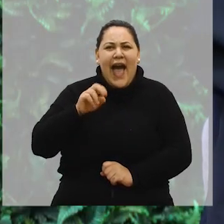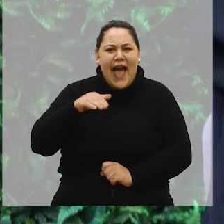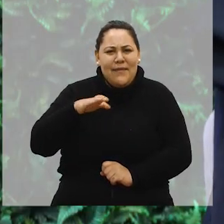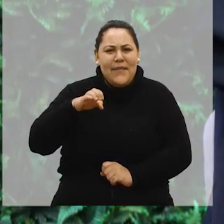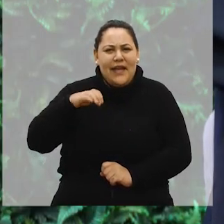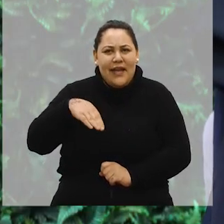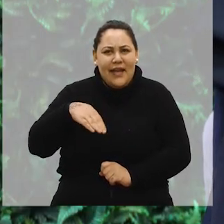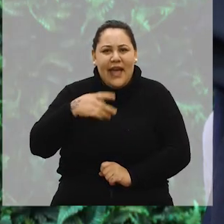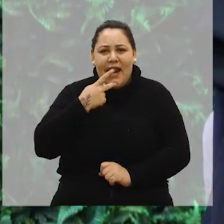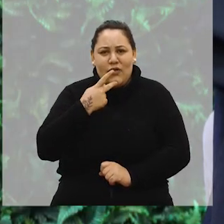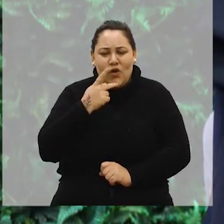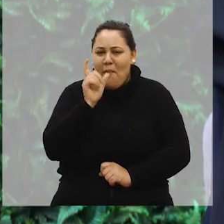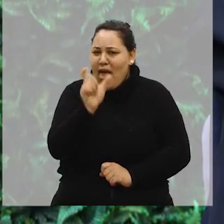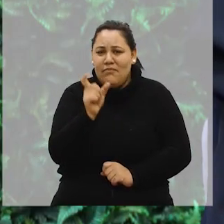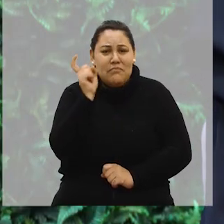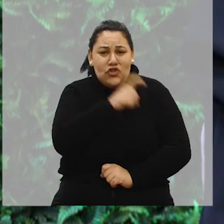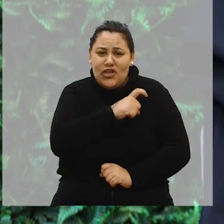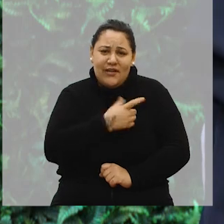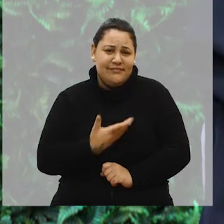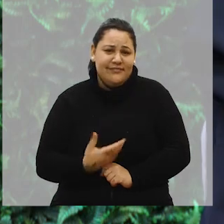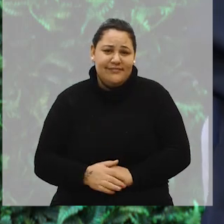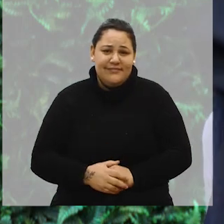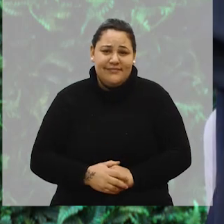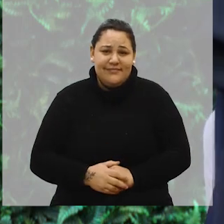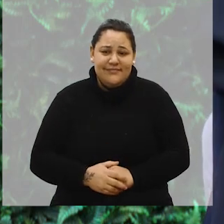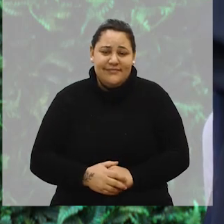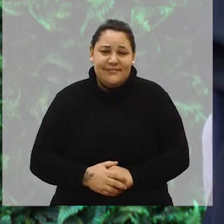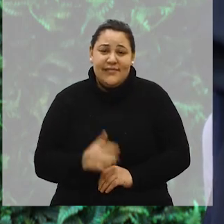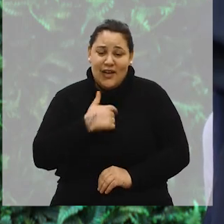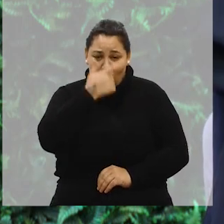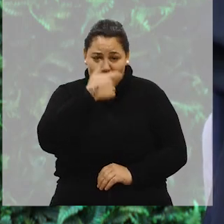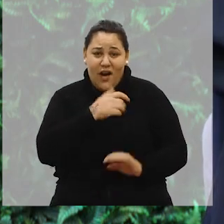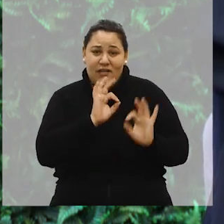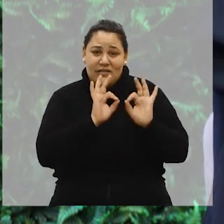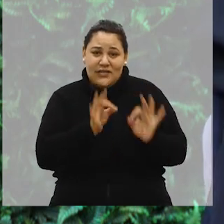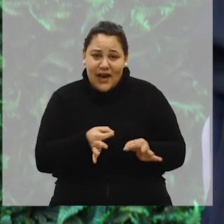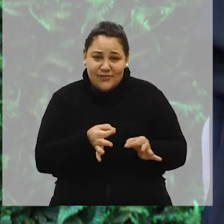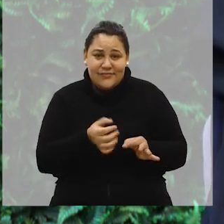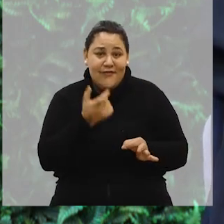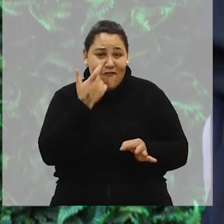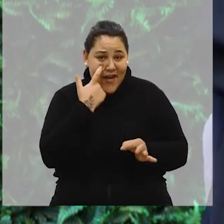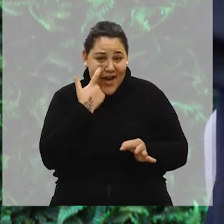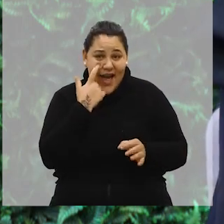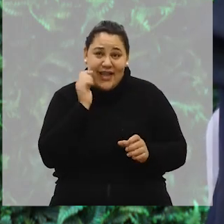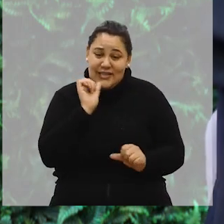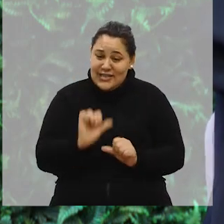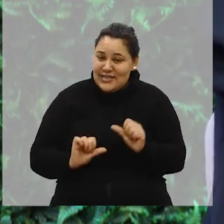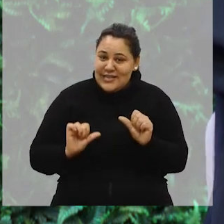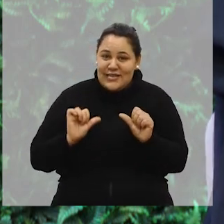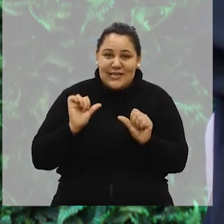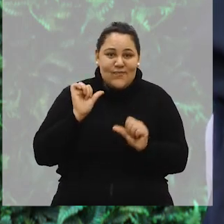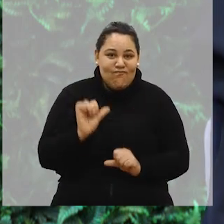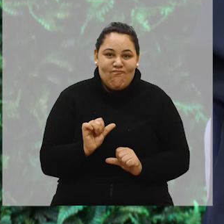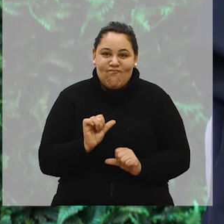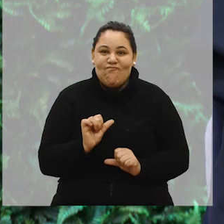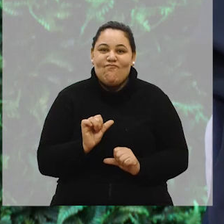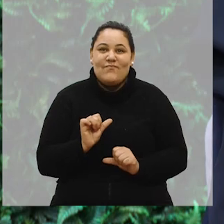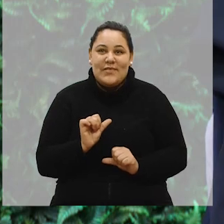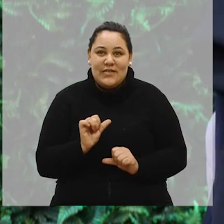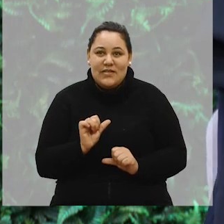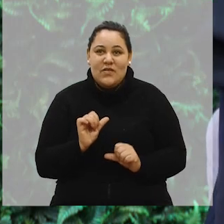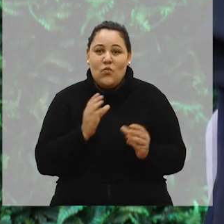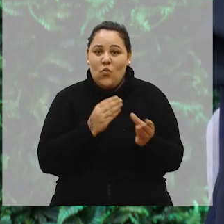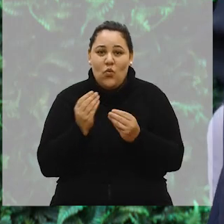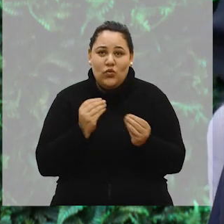direta, mentira. E, por incrível que pareça, as grandes mudanças do mundo ocorreram